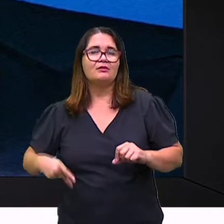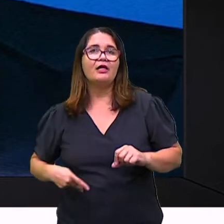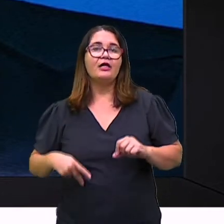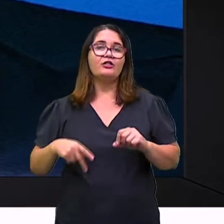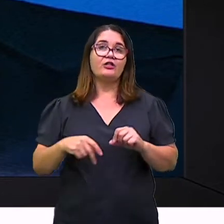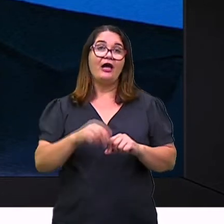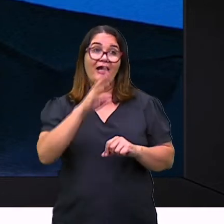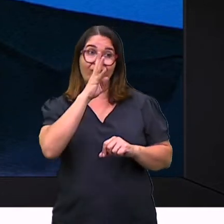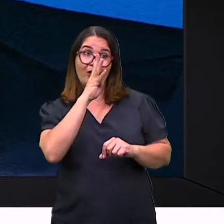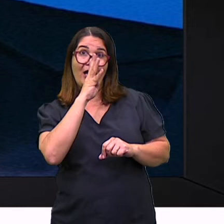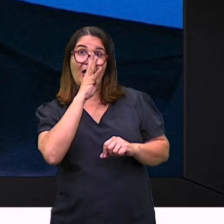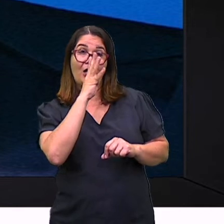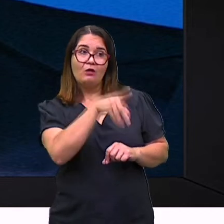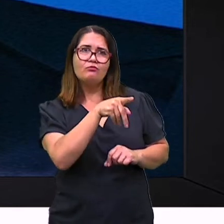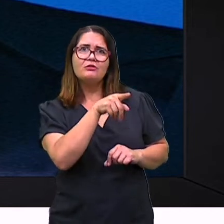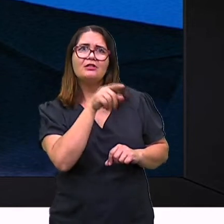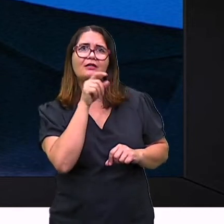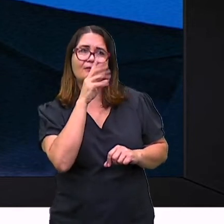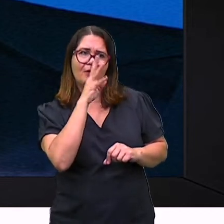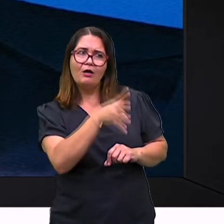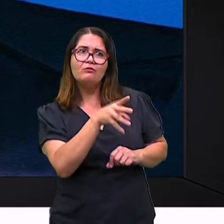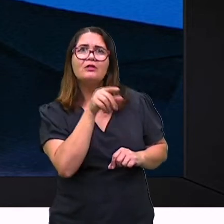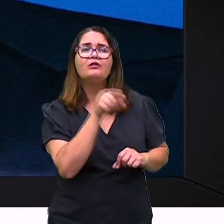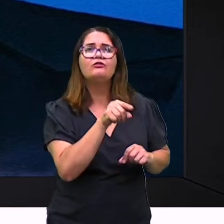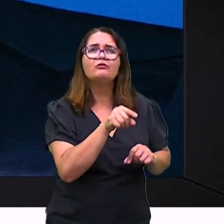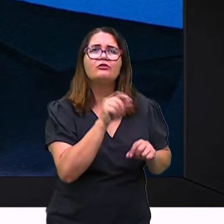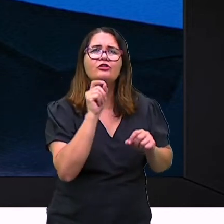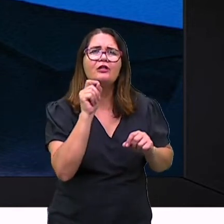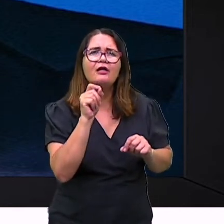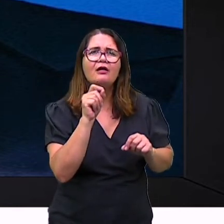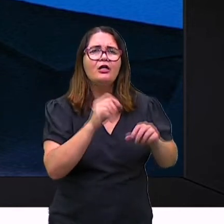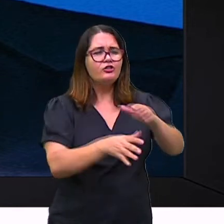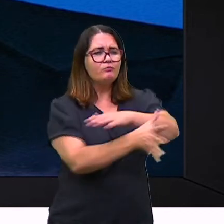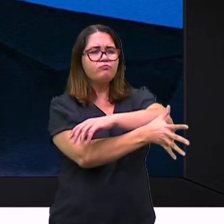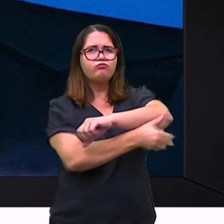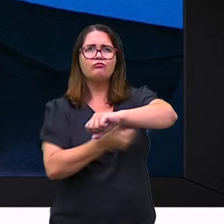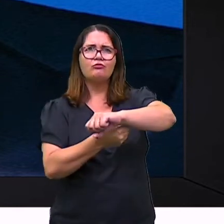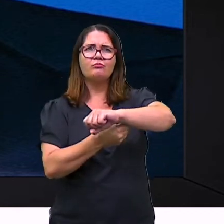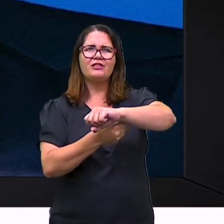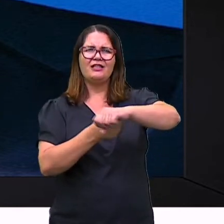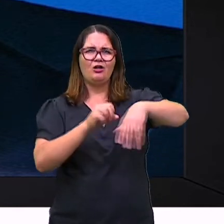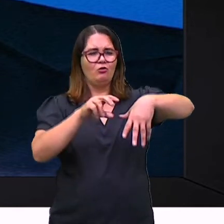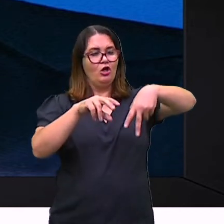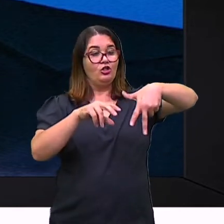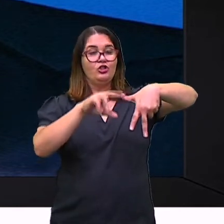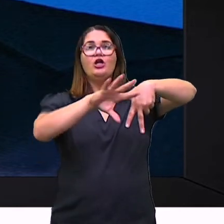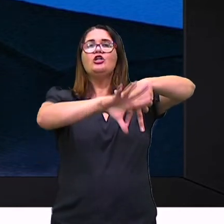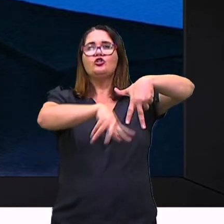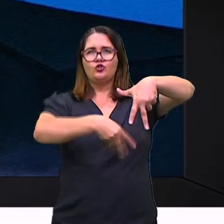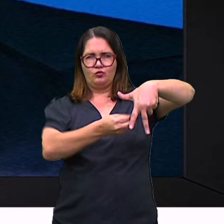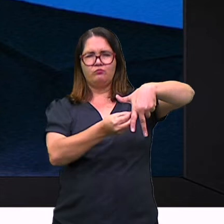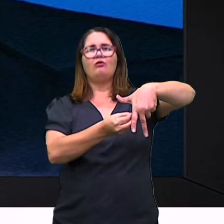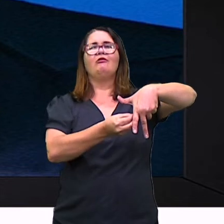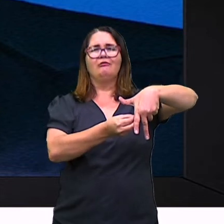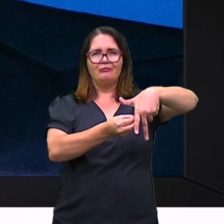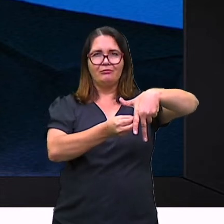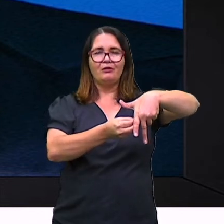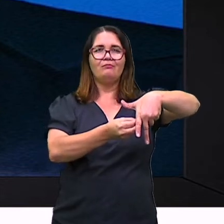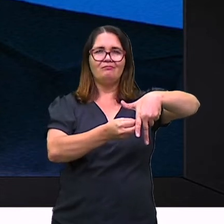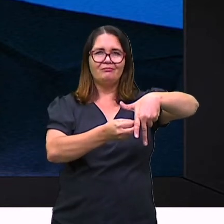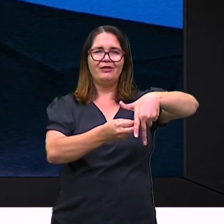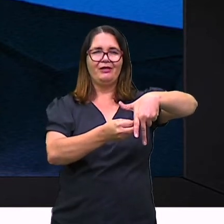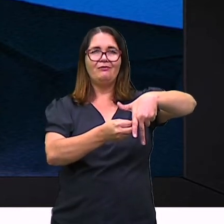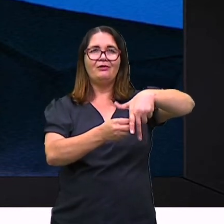benefícios concedidos a ex-presidentes, tais como 8 servidores, sendo 2 assessores, 4 seguranças e